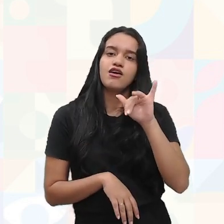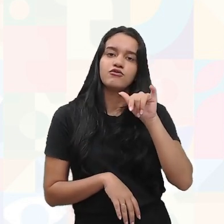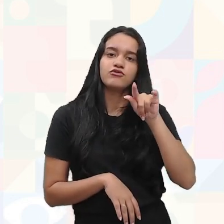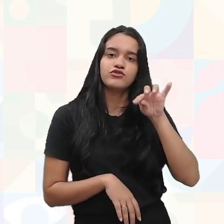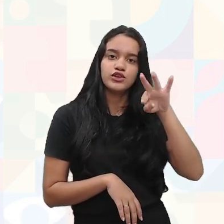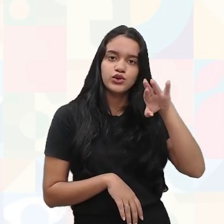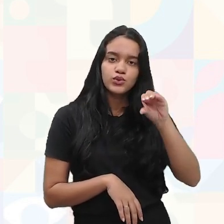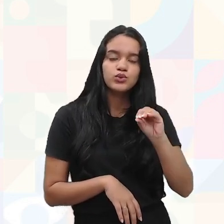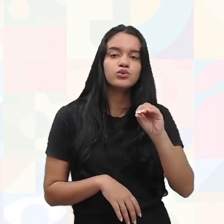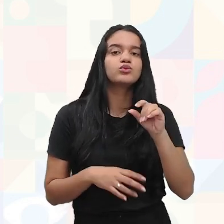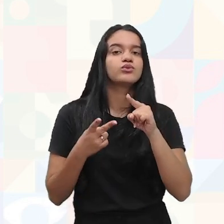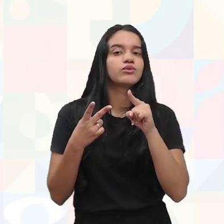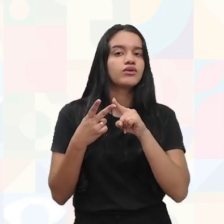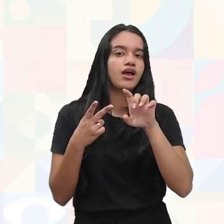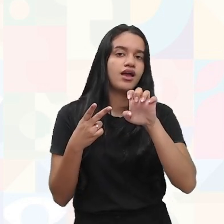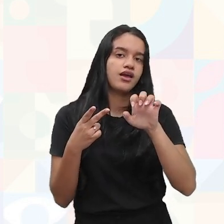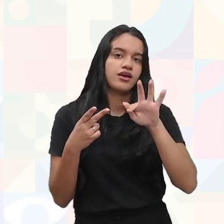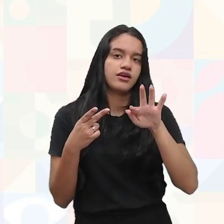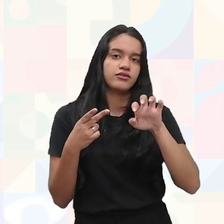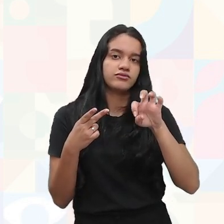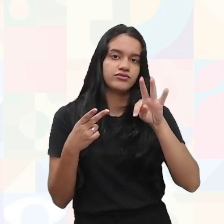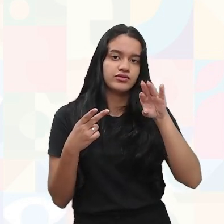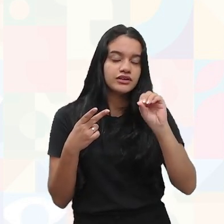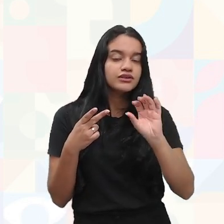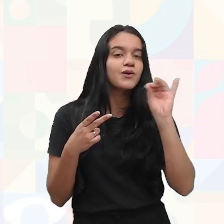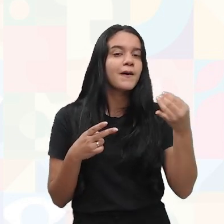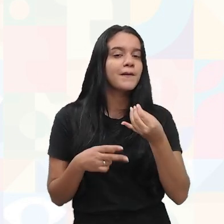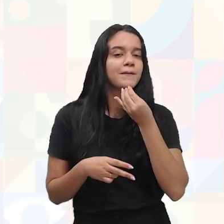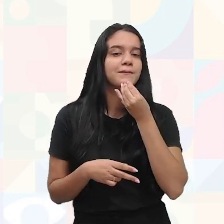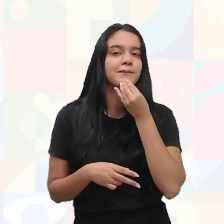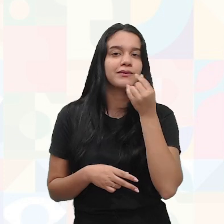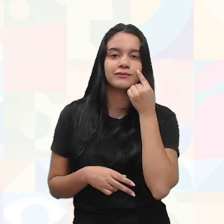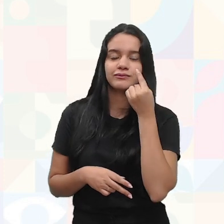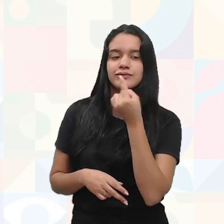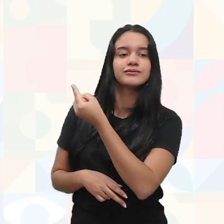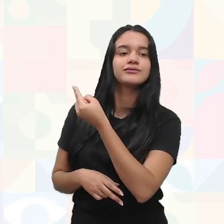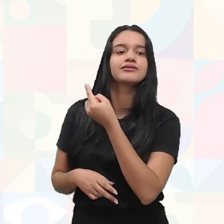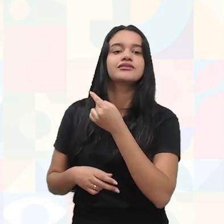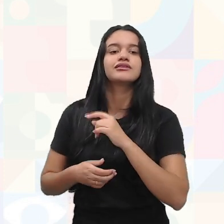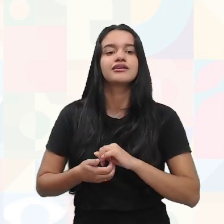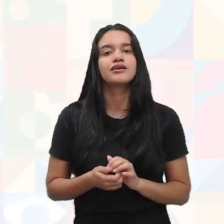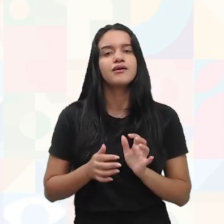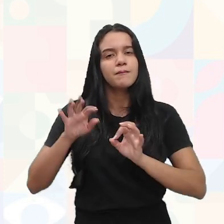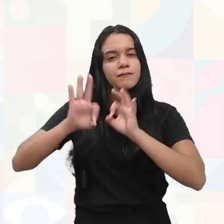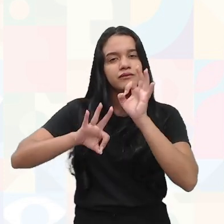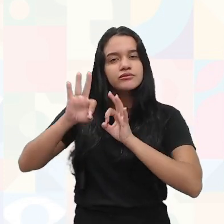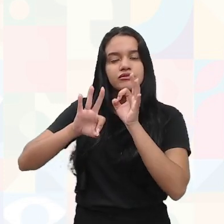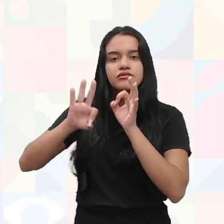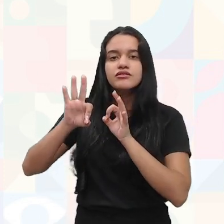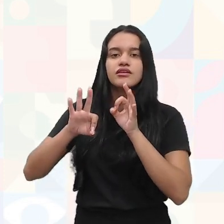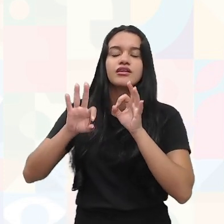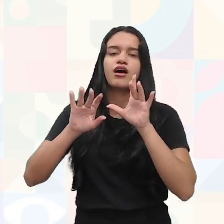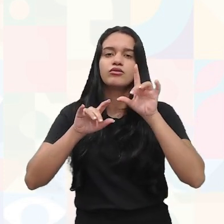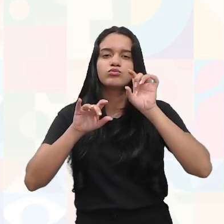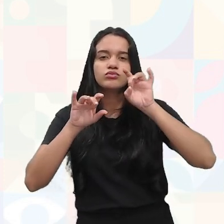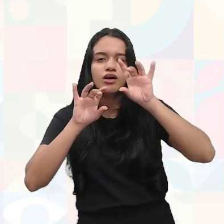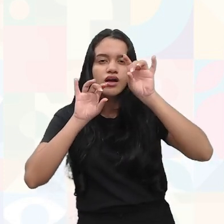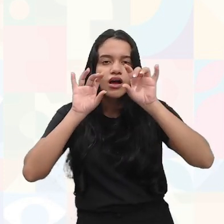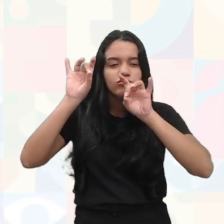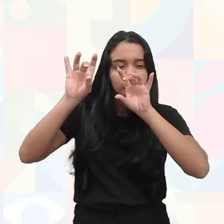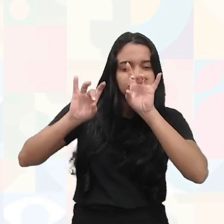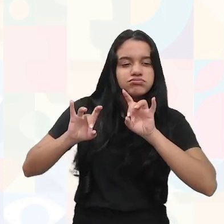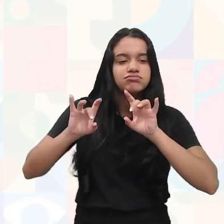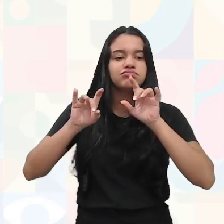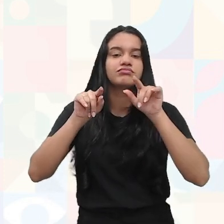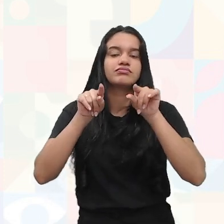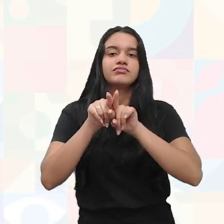pode utilizar nessas edições. Aproveite as ferramentas de edição do Canva para ajustar o brilho, o contraste,